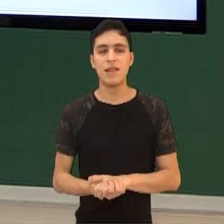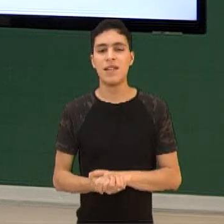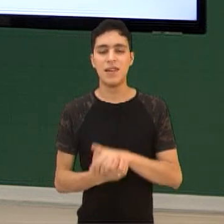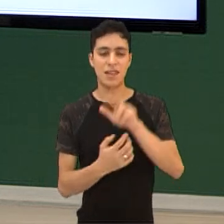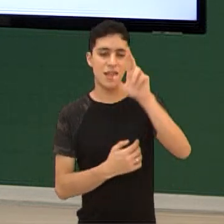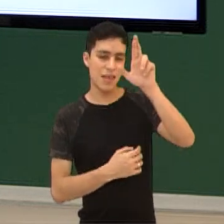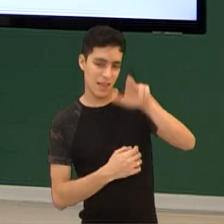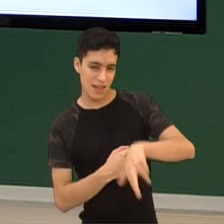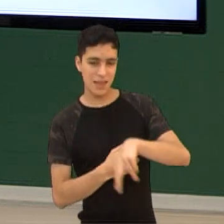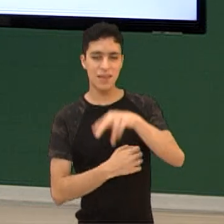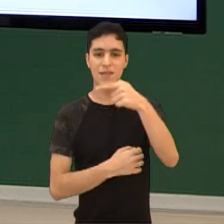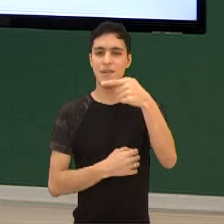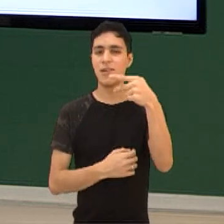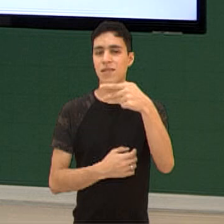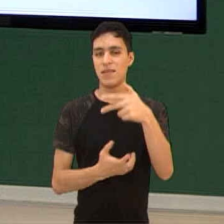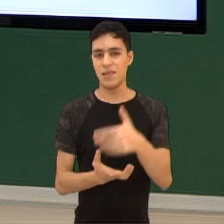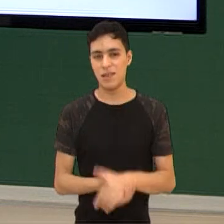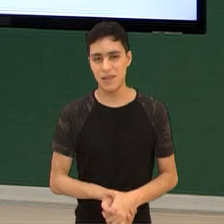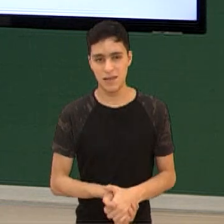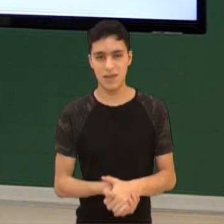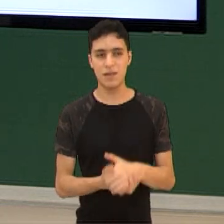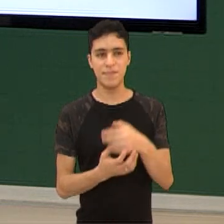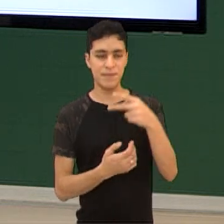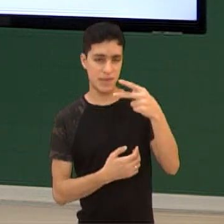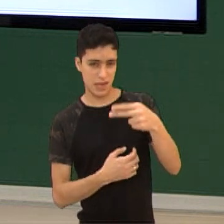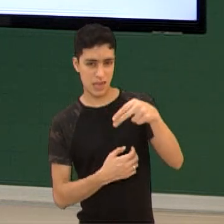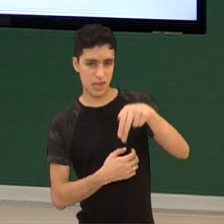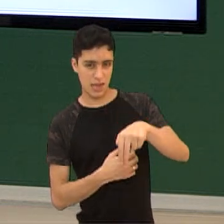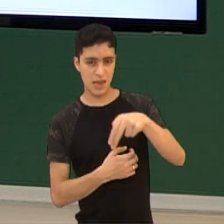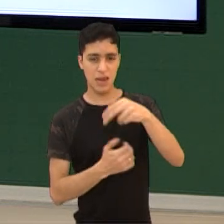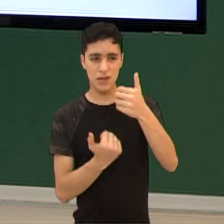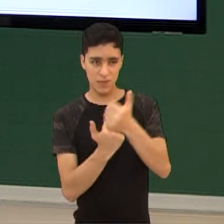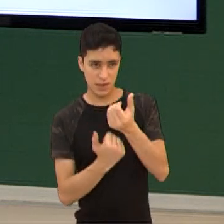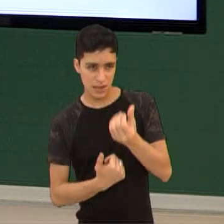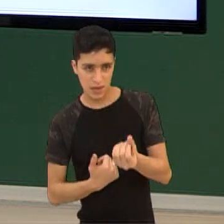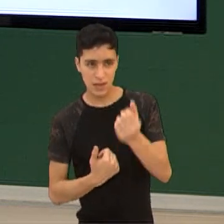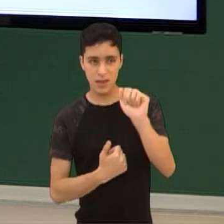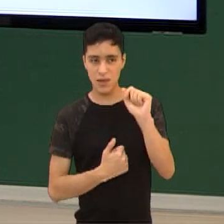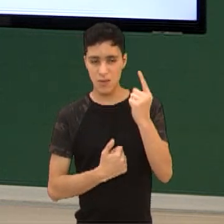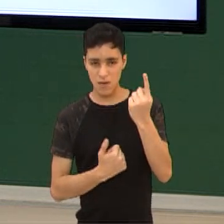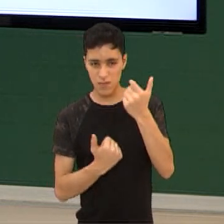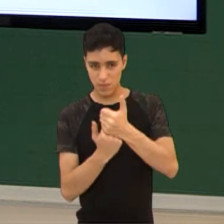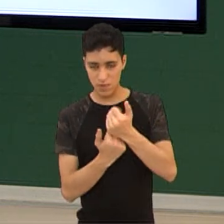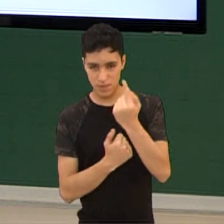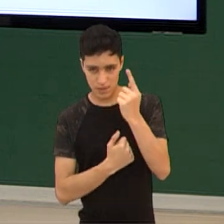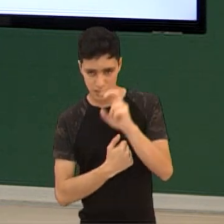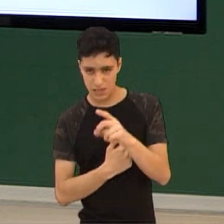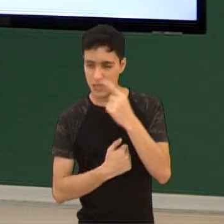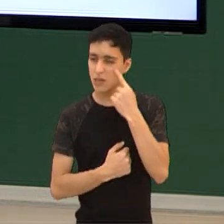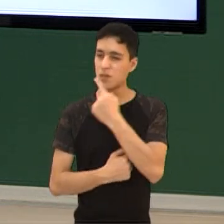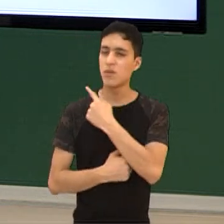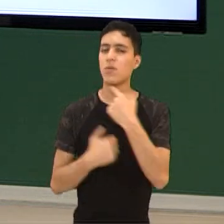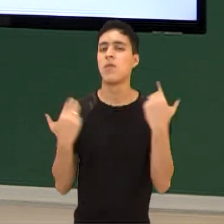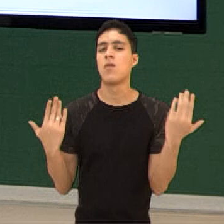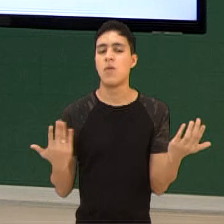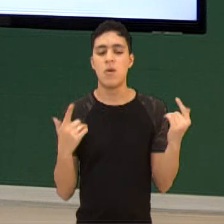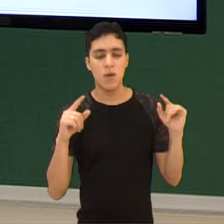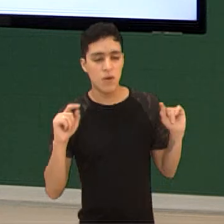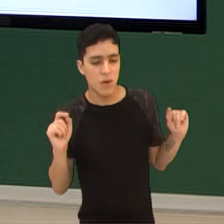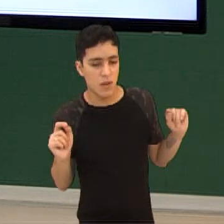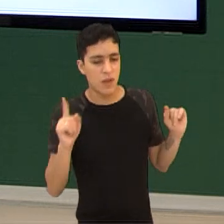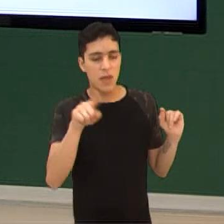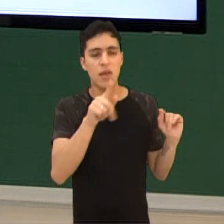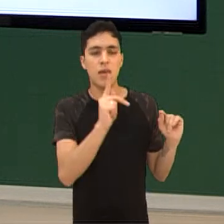a razão por menos 2, o n por 6 e o a1 por 15. Vamos descobrir qual foi